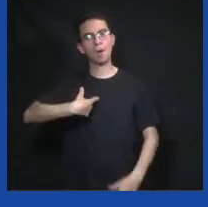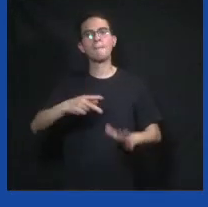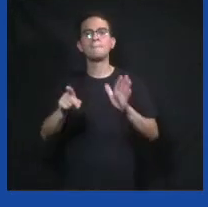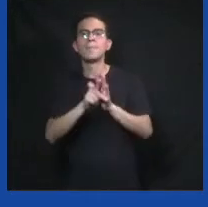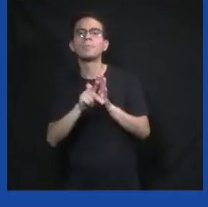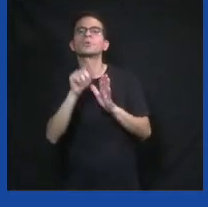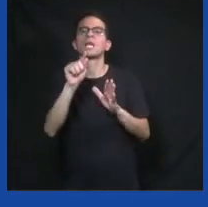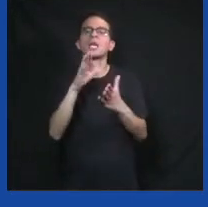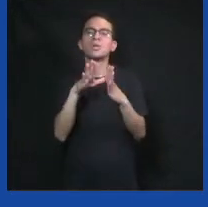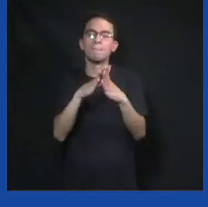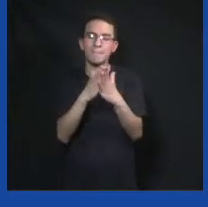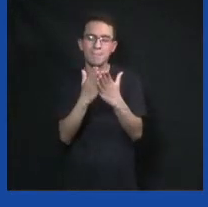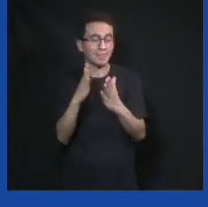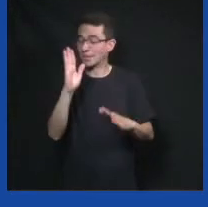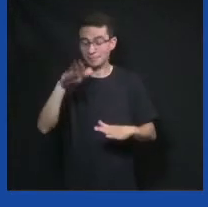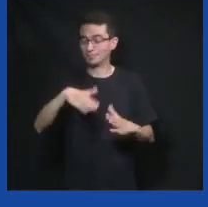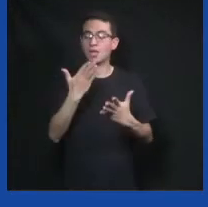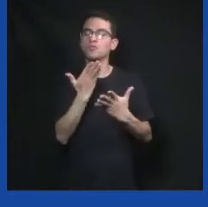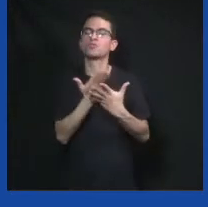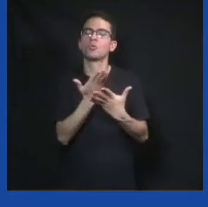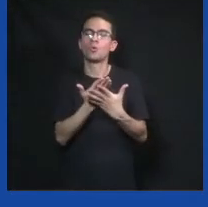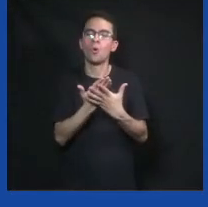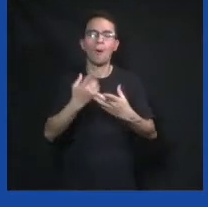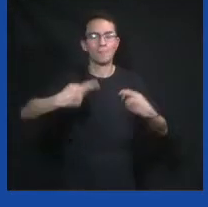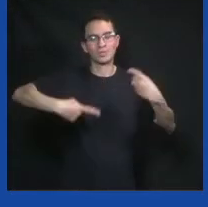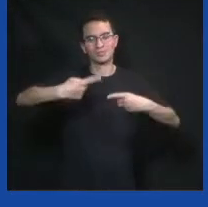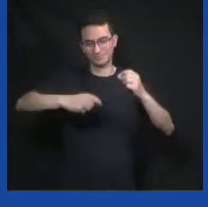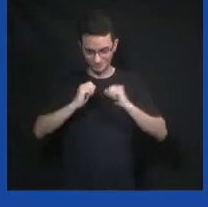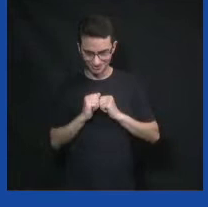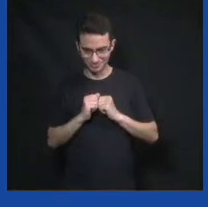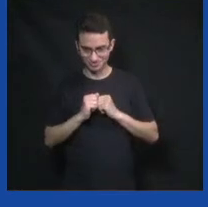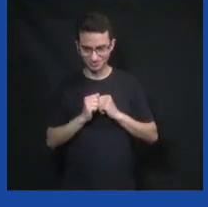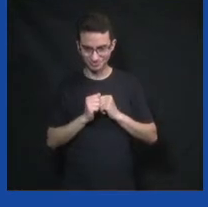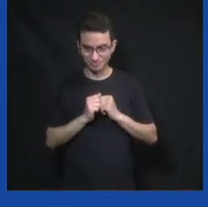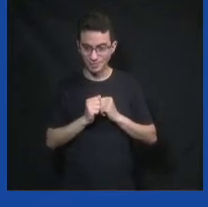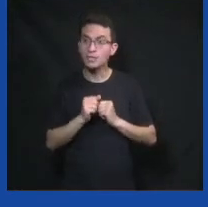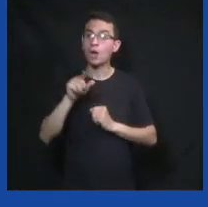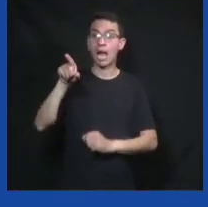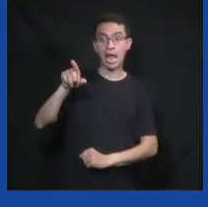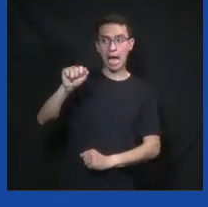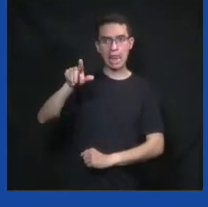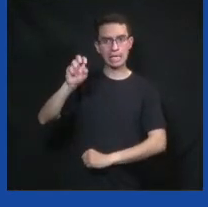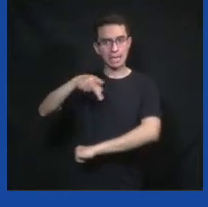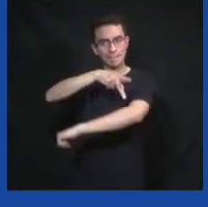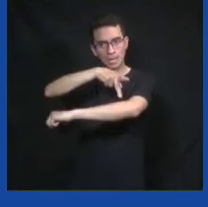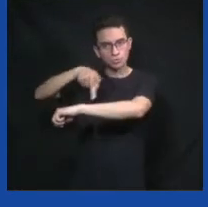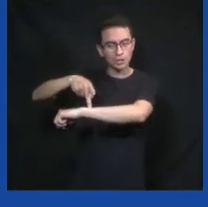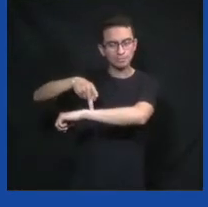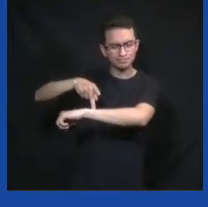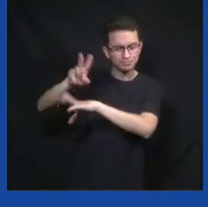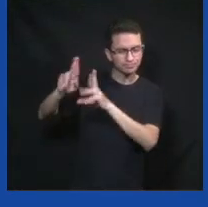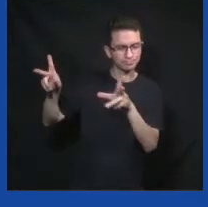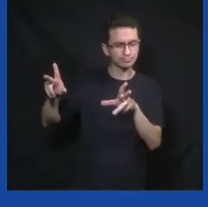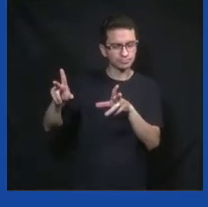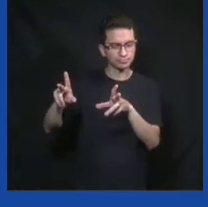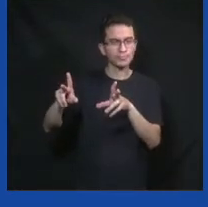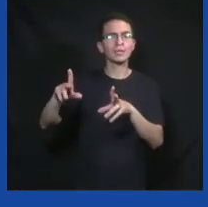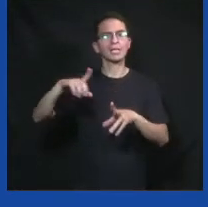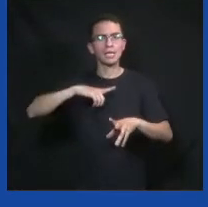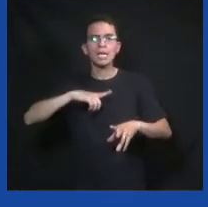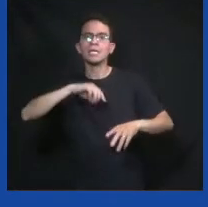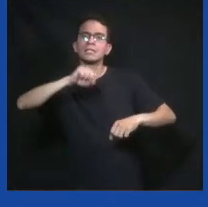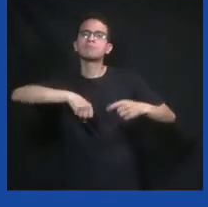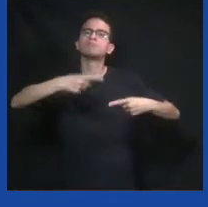de educação política. Mas o Alex passa aí pela questão da pedagogia, da educação, enfim. Existe uma discussão mais aprofundada